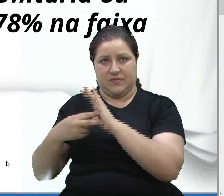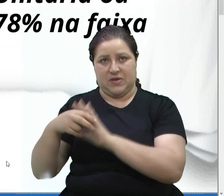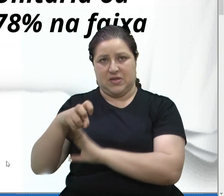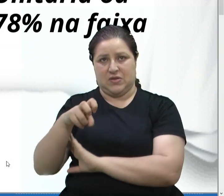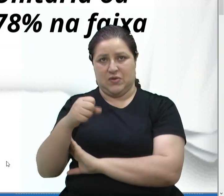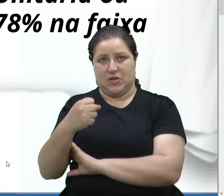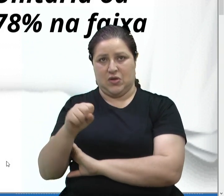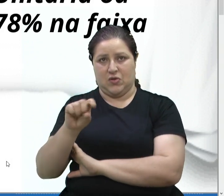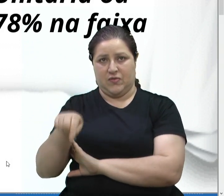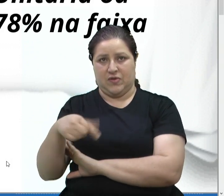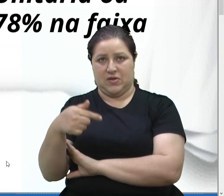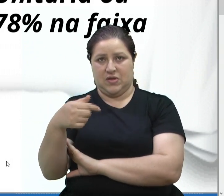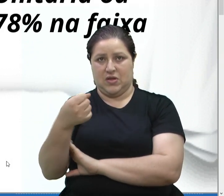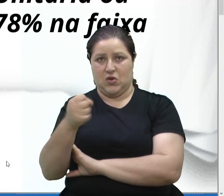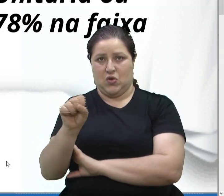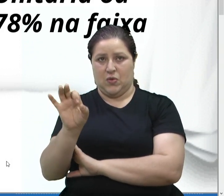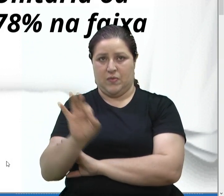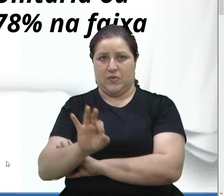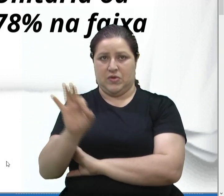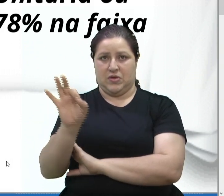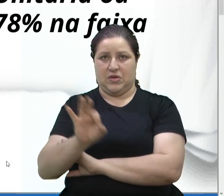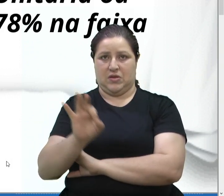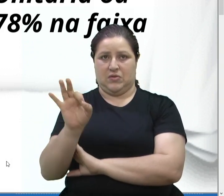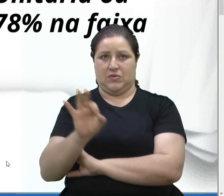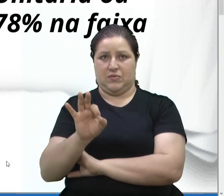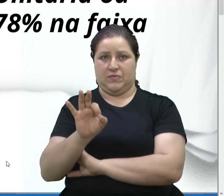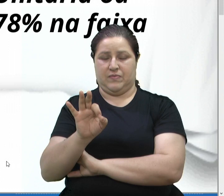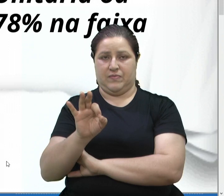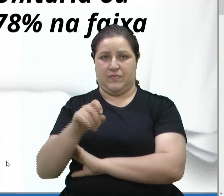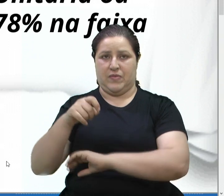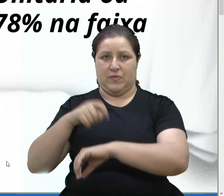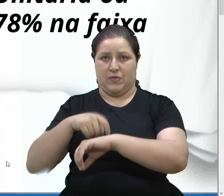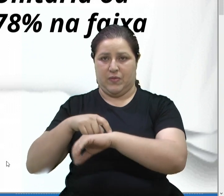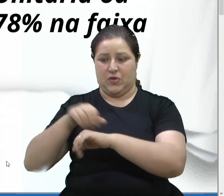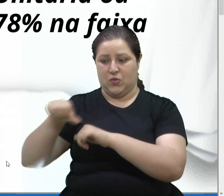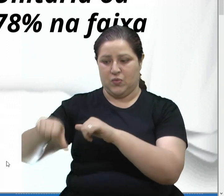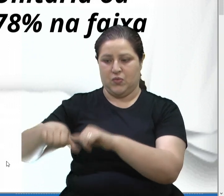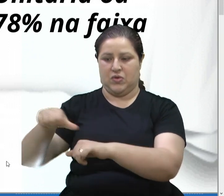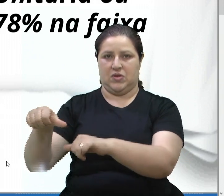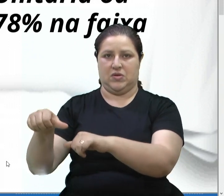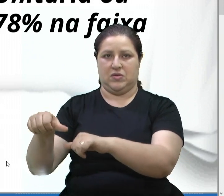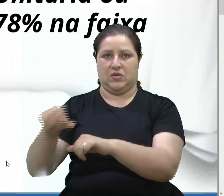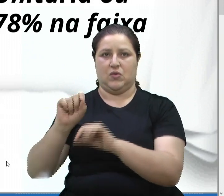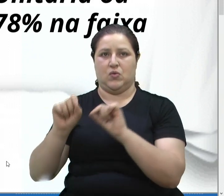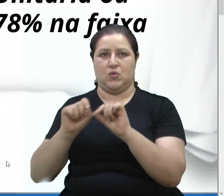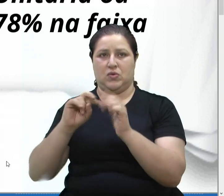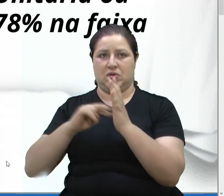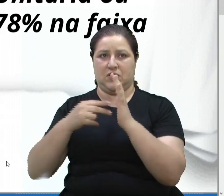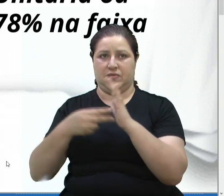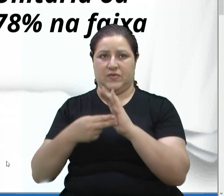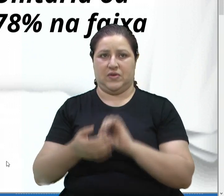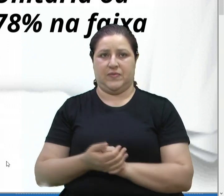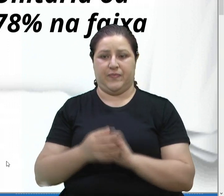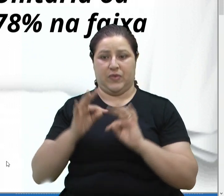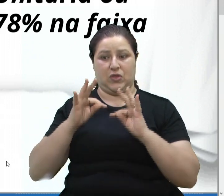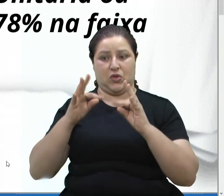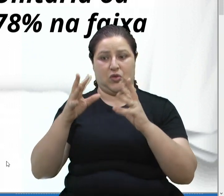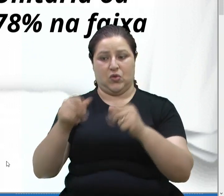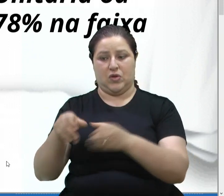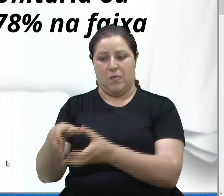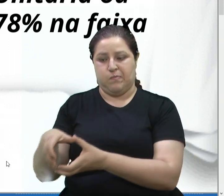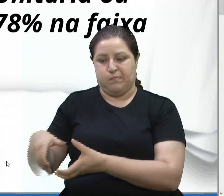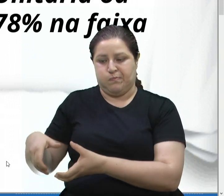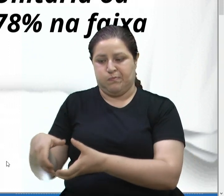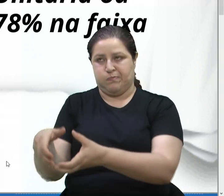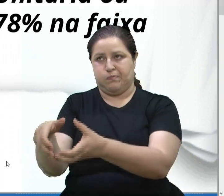58,78% na faixa de transição. Ou seja, toda a rede